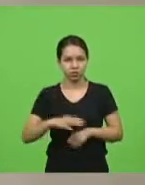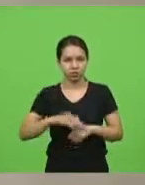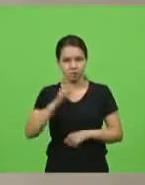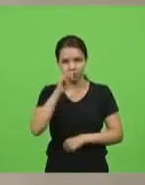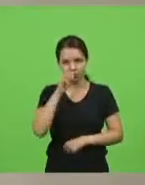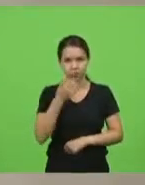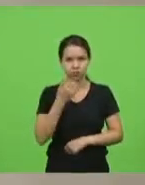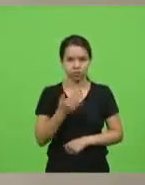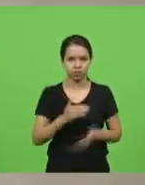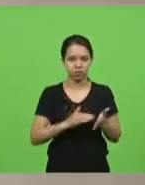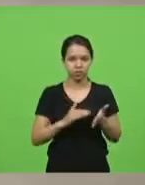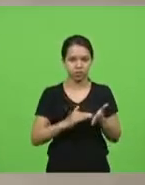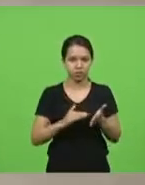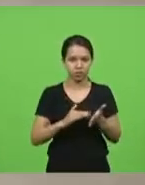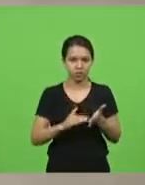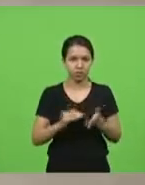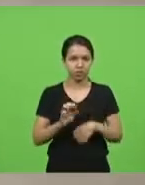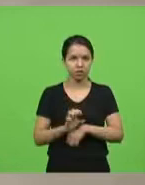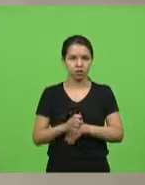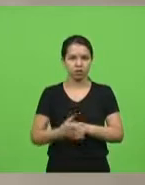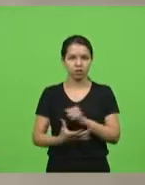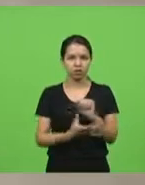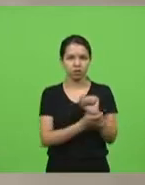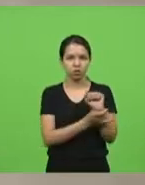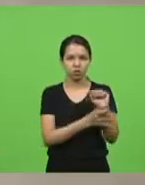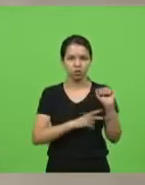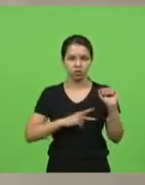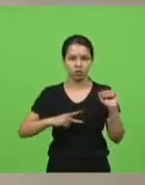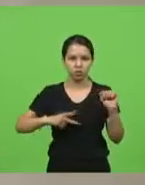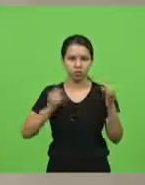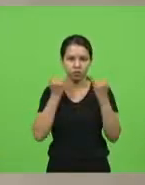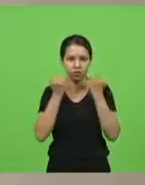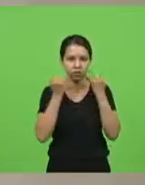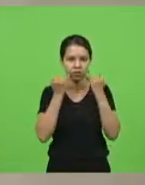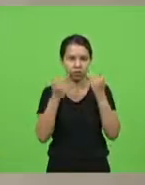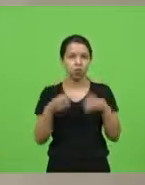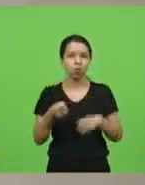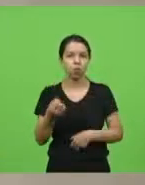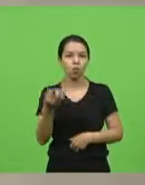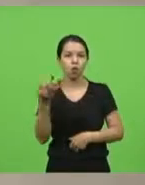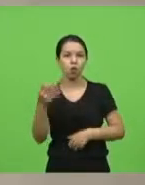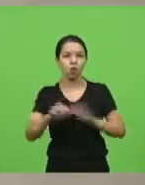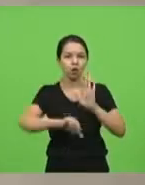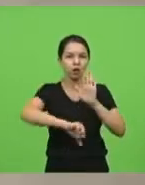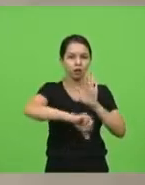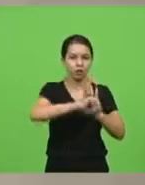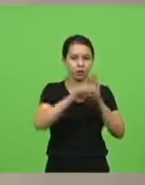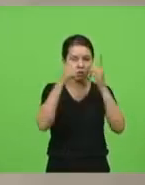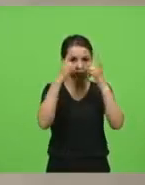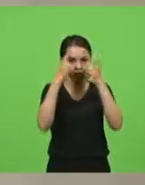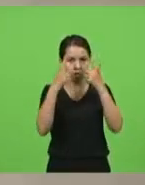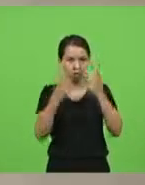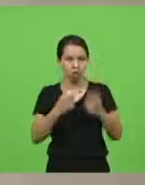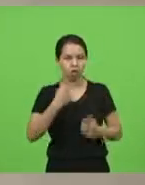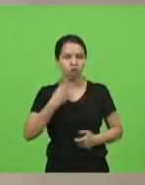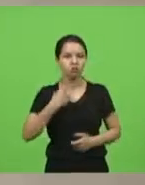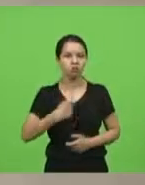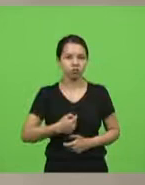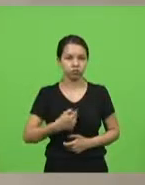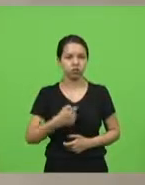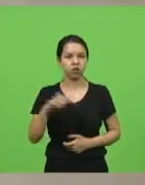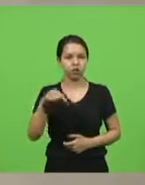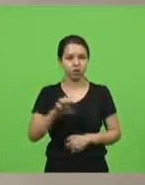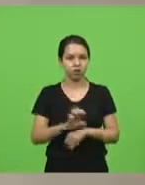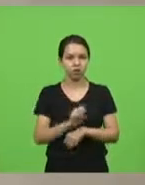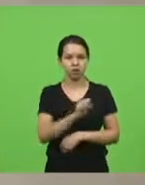solicitando ao secretário de Estado da Segurança Pública informações informações acerca do número de crimes violentos, letais, intencionais no Estado de Santa Catarina em 2020